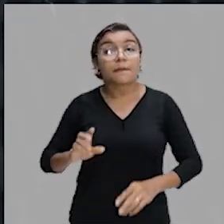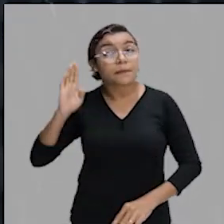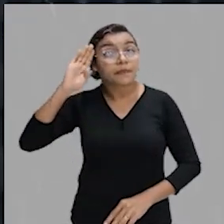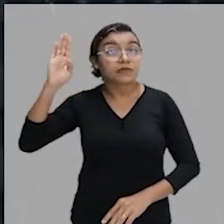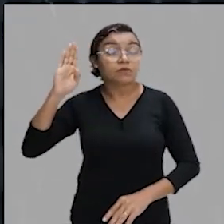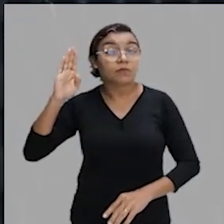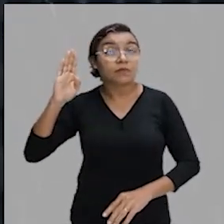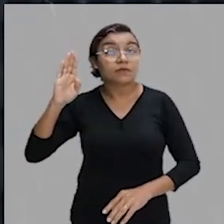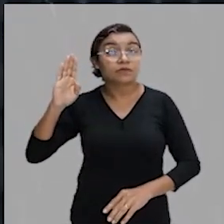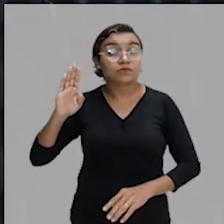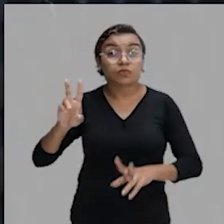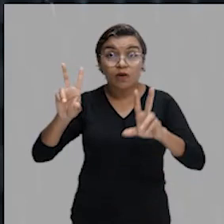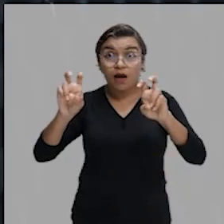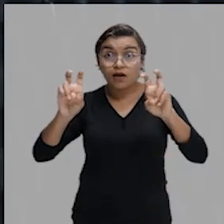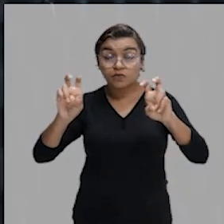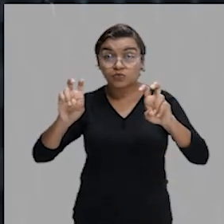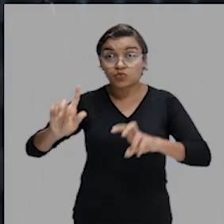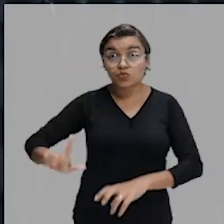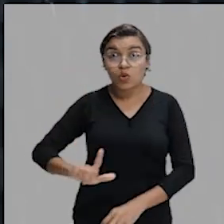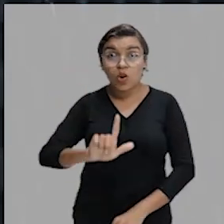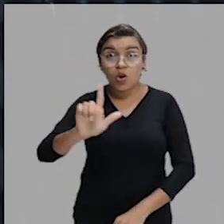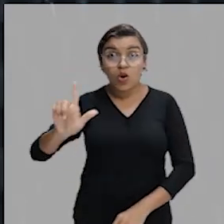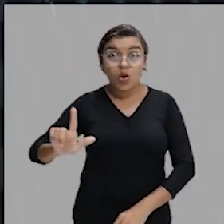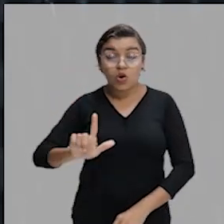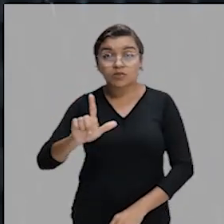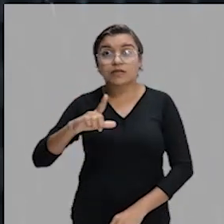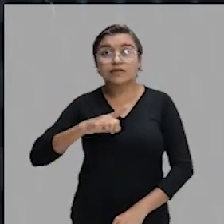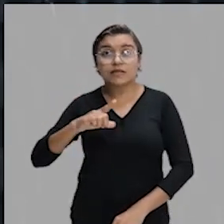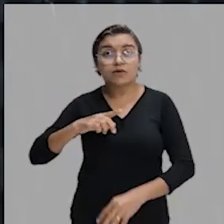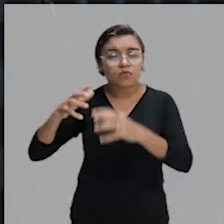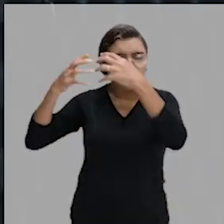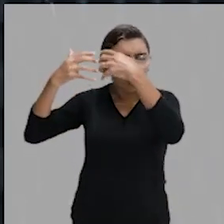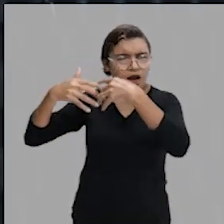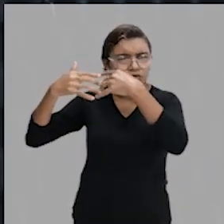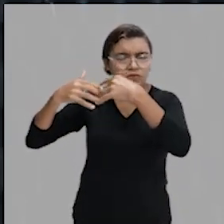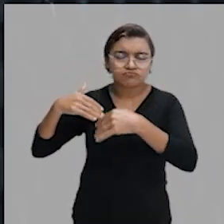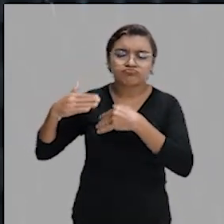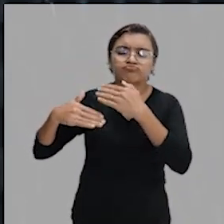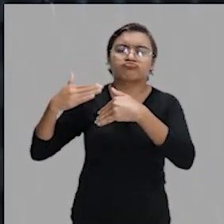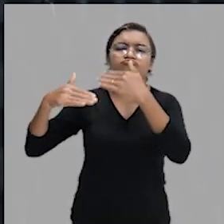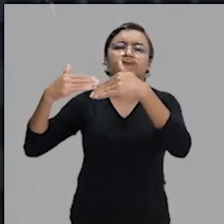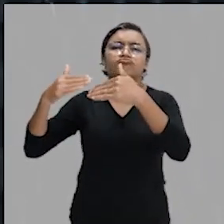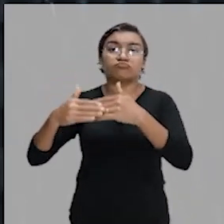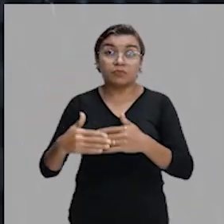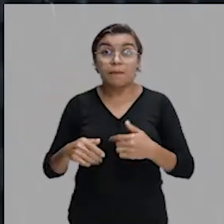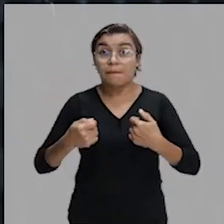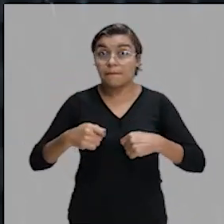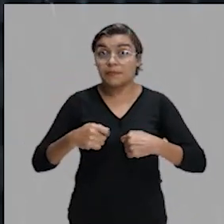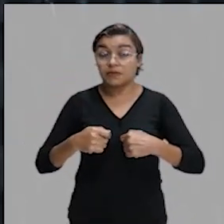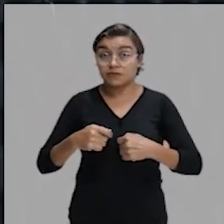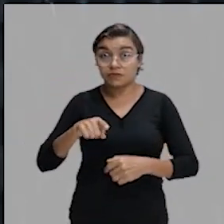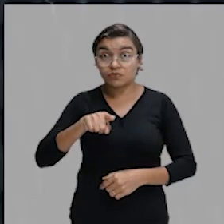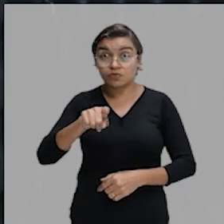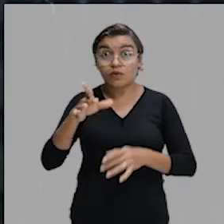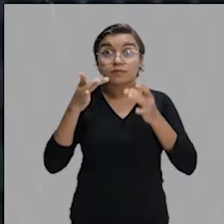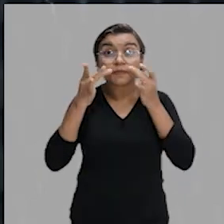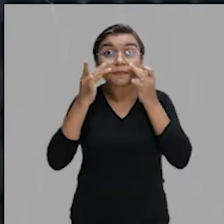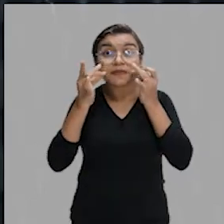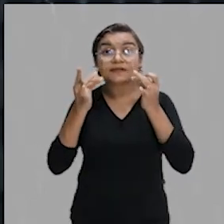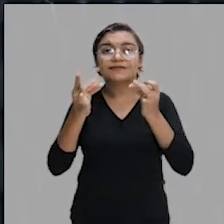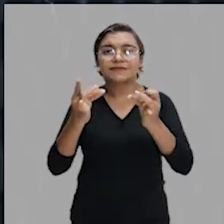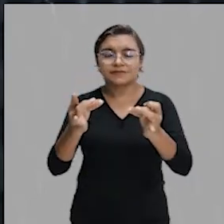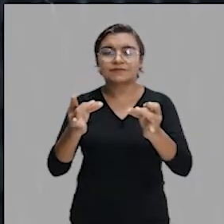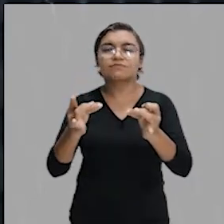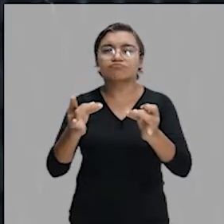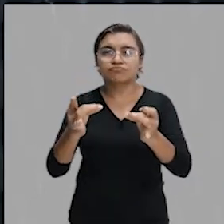sobre lógica, tá? Existe um raciocínio todo a ser desenvolvido e esse raciocínio ele precisa, obviamente, da tua atenção,